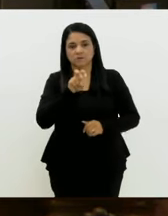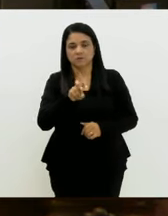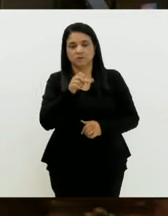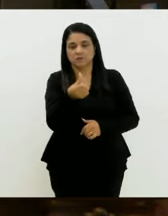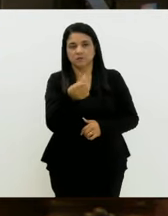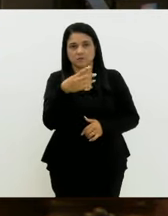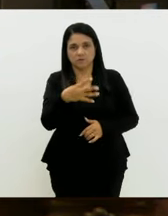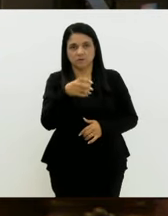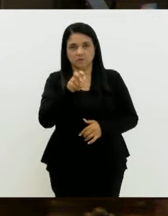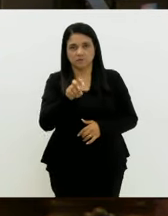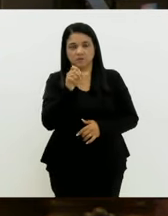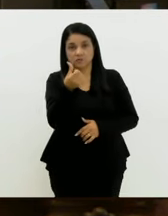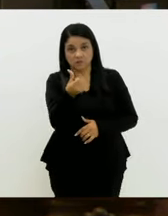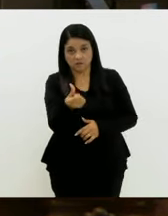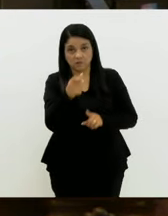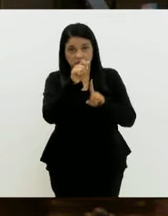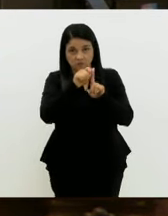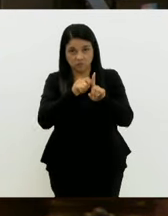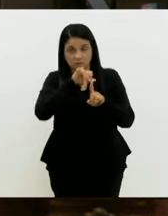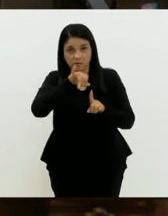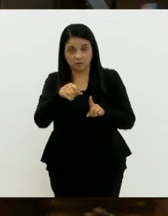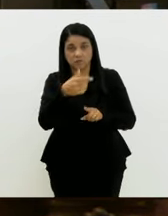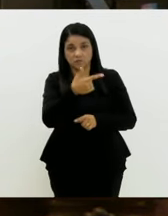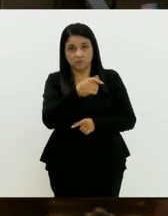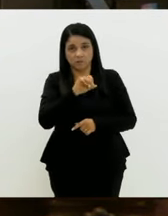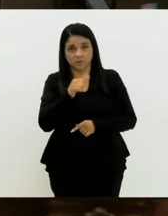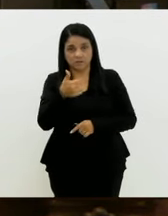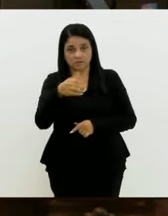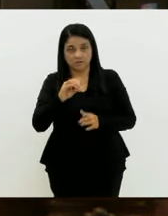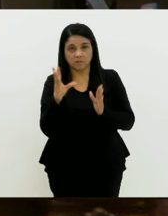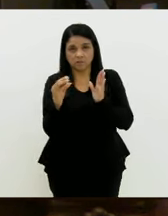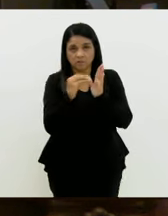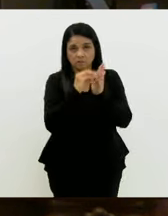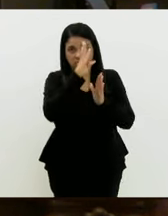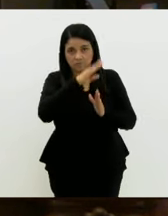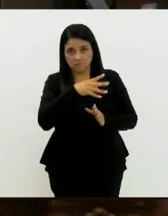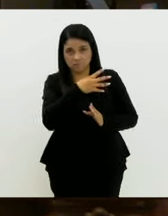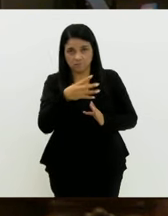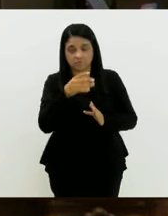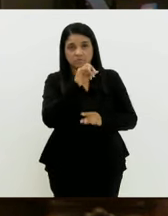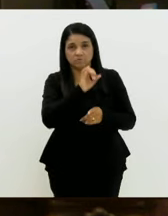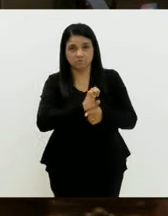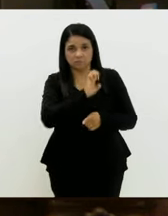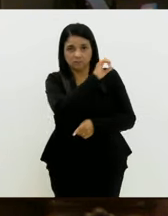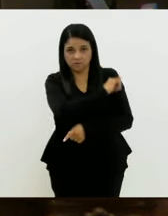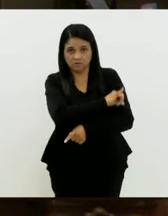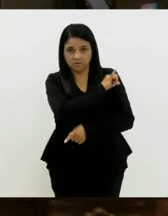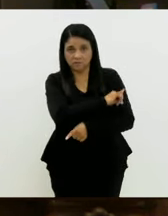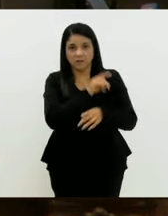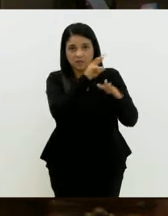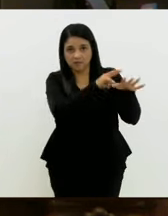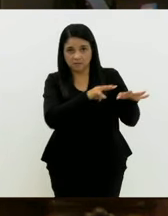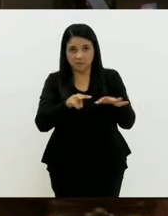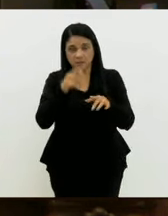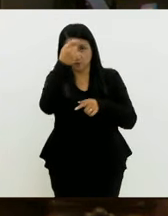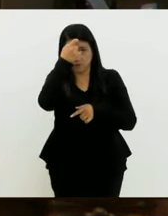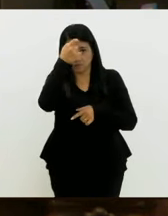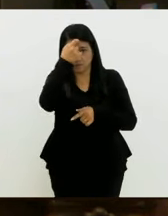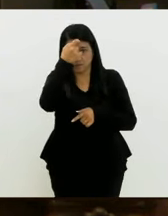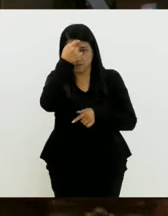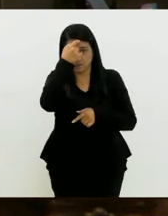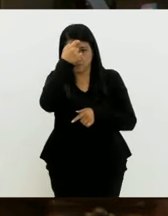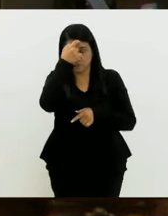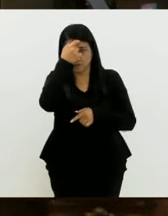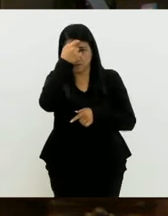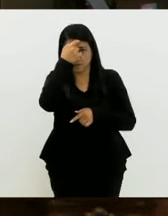de 6 de janeiro de 2010, para incluir no calendário oficial do Estado do Rio de Janeiro a Semana de Conscientização sobre